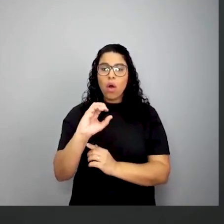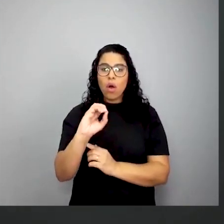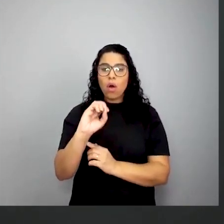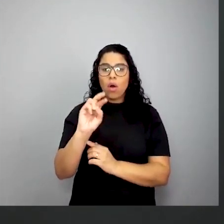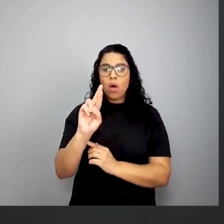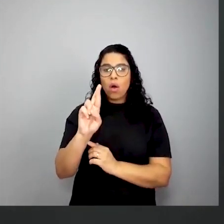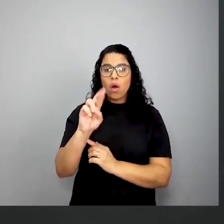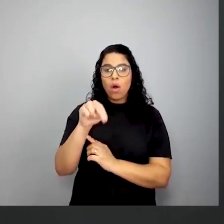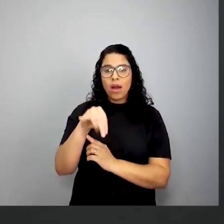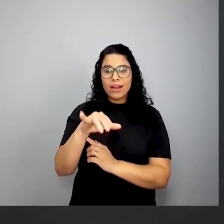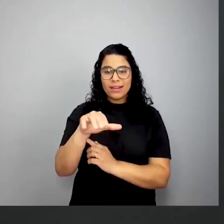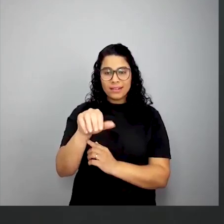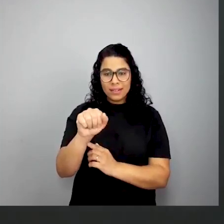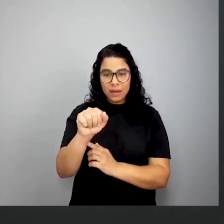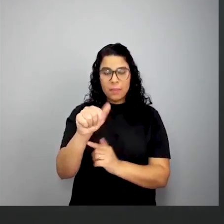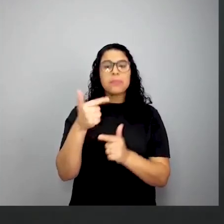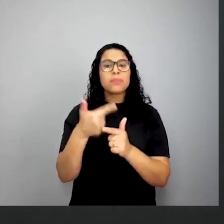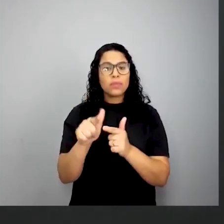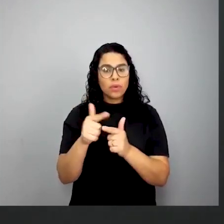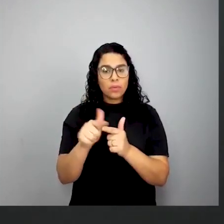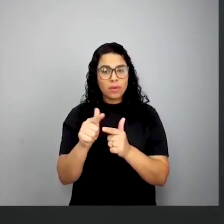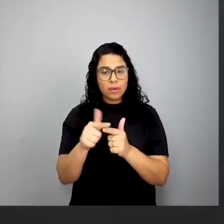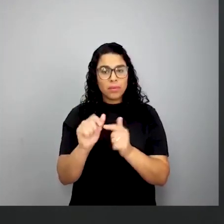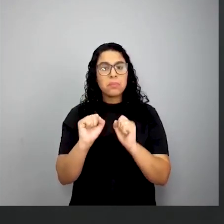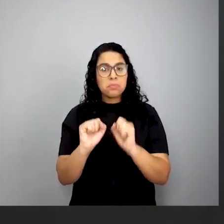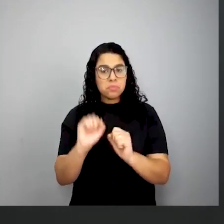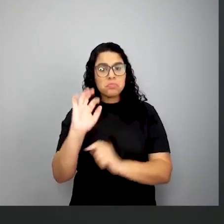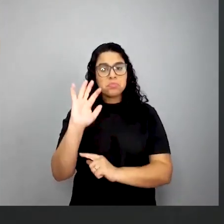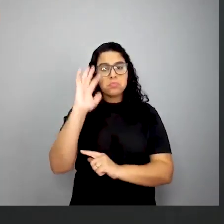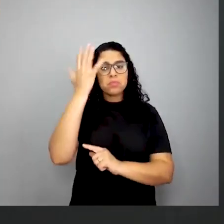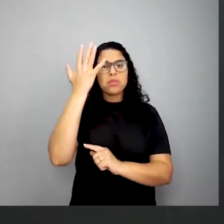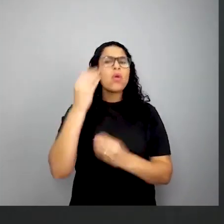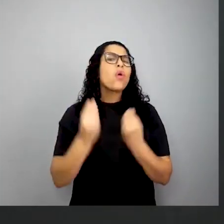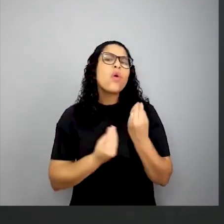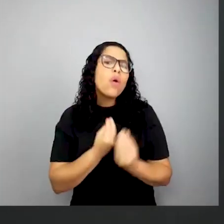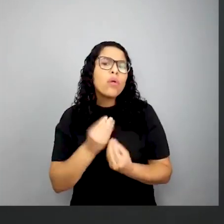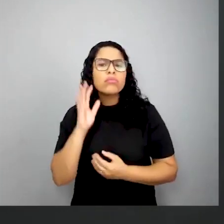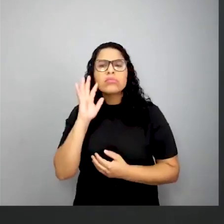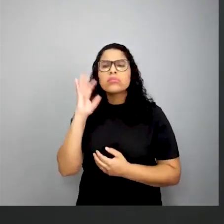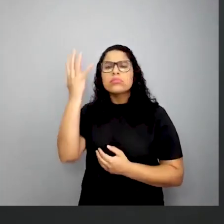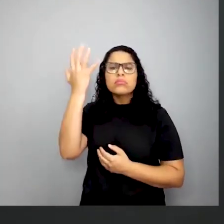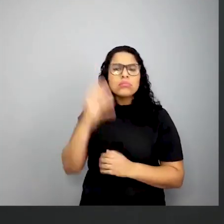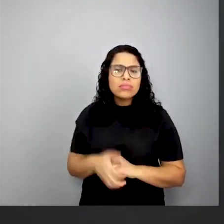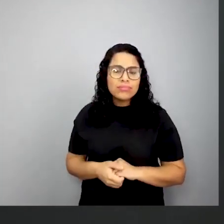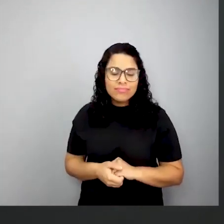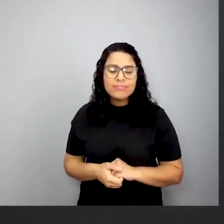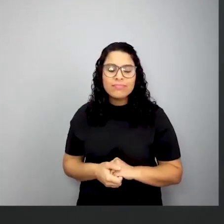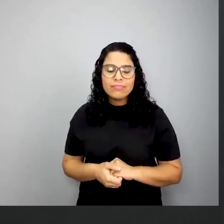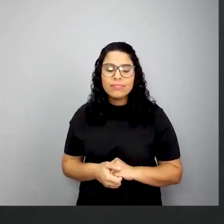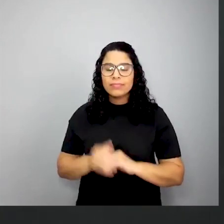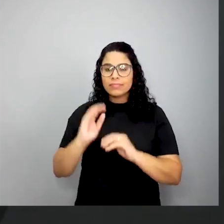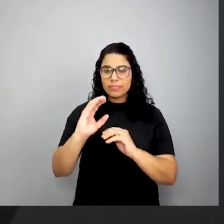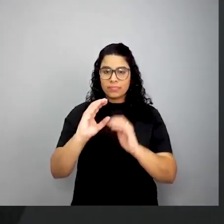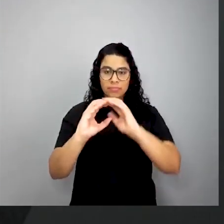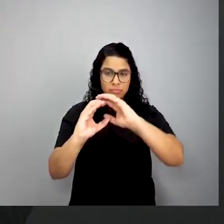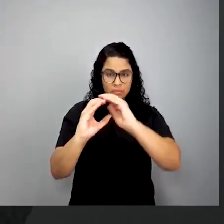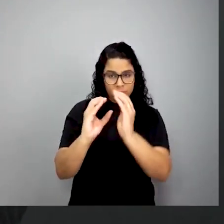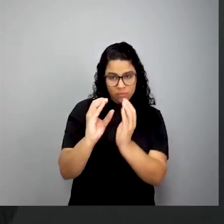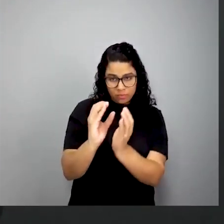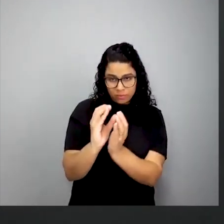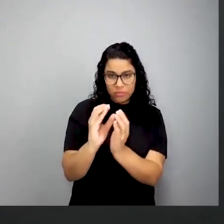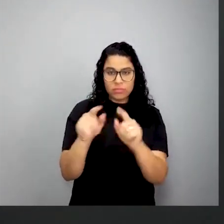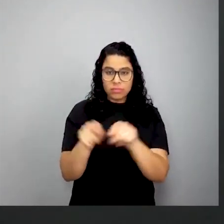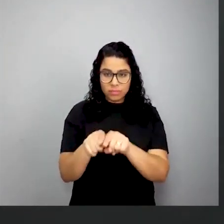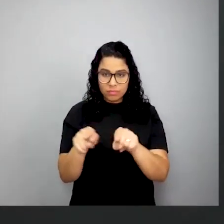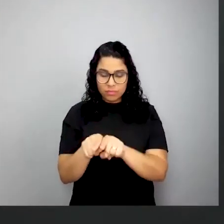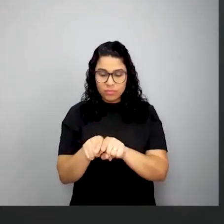essa imagem e aí eu vou te explicar. Como é que eu resolvo? Como que eu resolvo então? A lente corretiva ideal para o